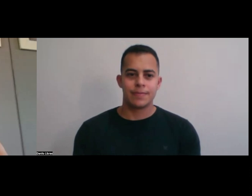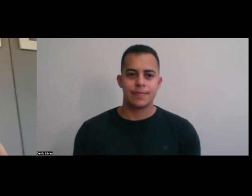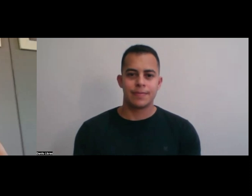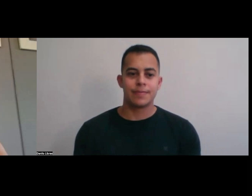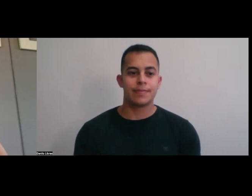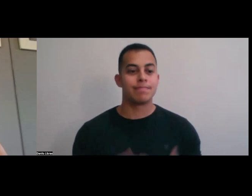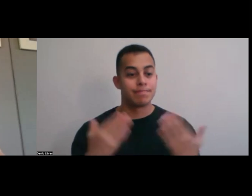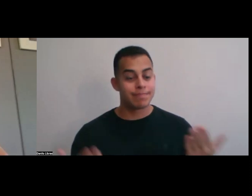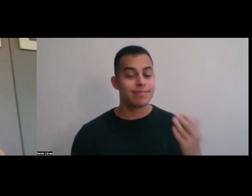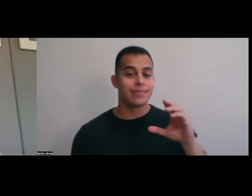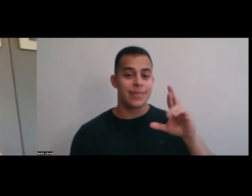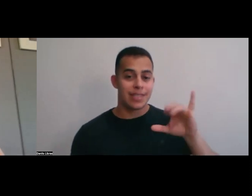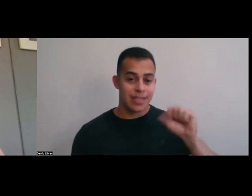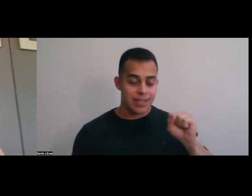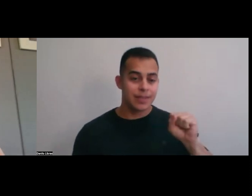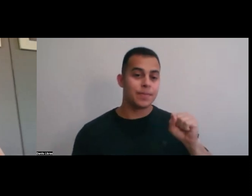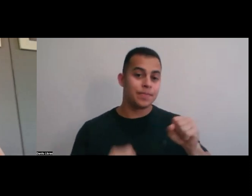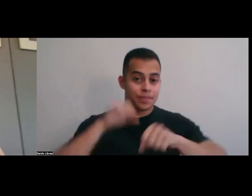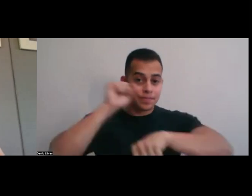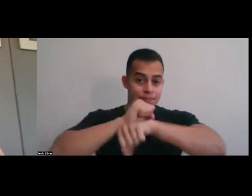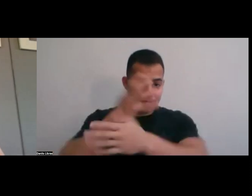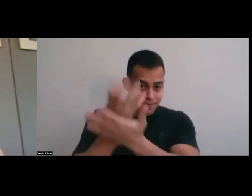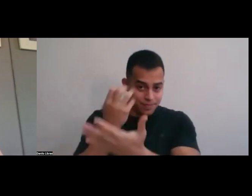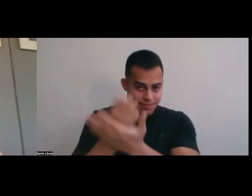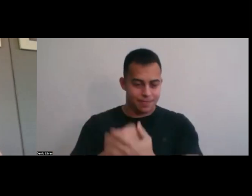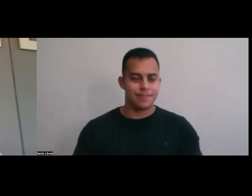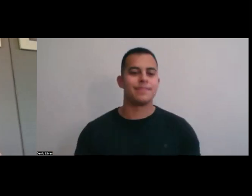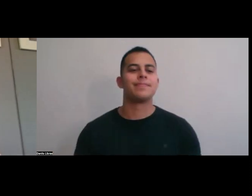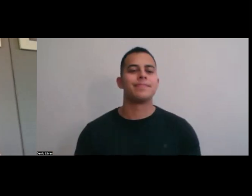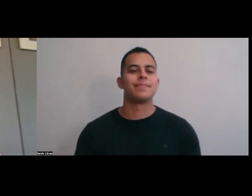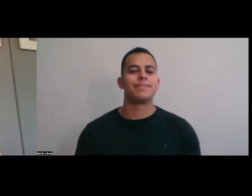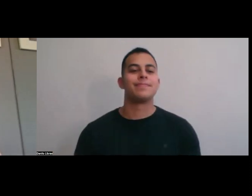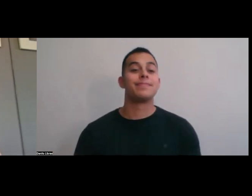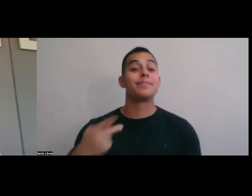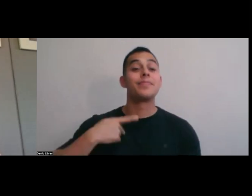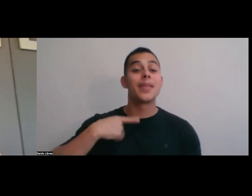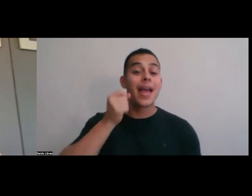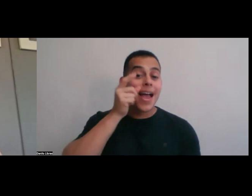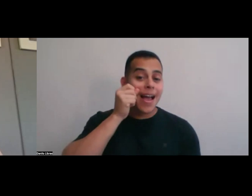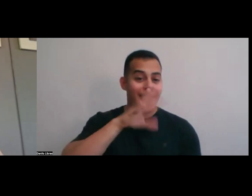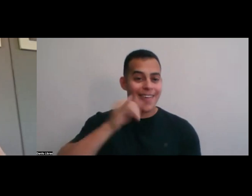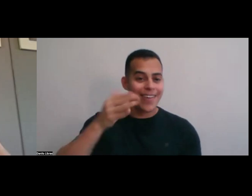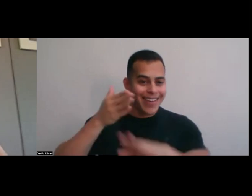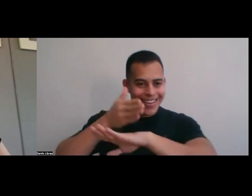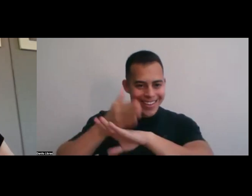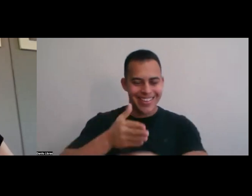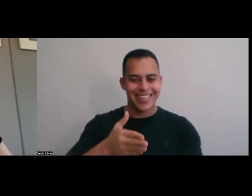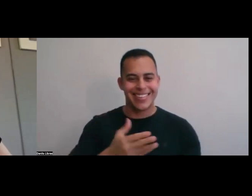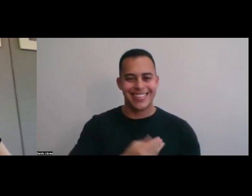Cris, então eu vou parar de gravar aqui agora. Ó. A minha gatinha vai fazer uma participação especial daqui a pouquinho